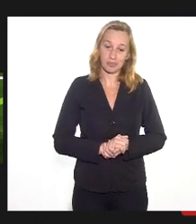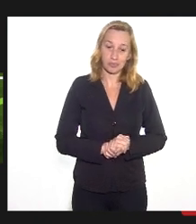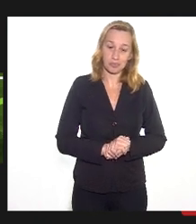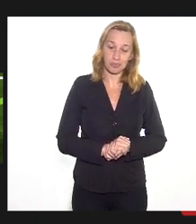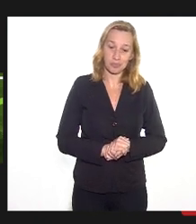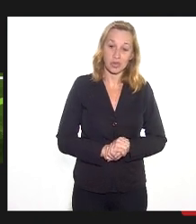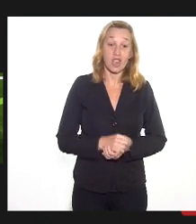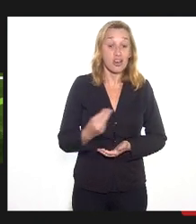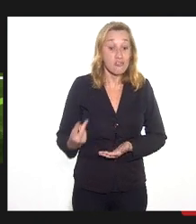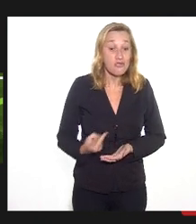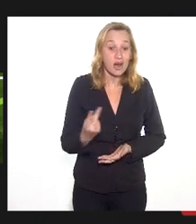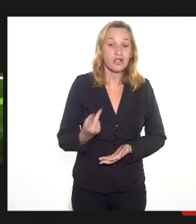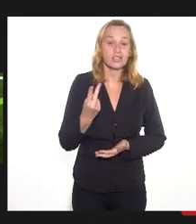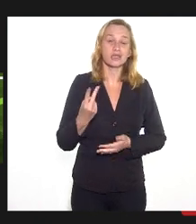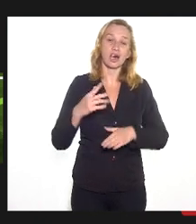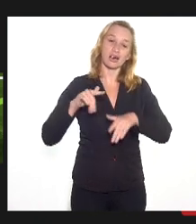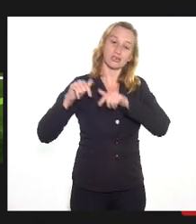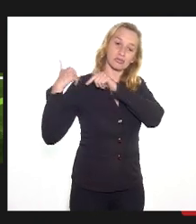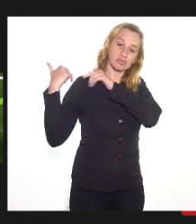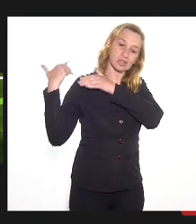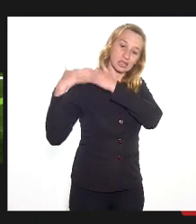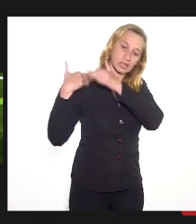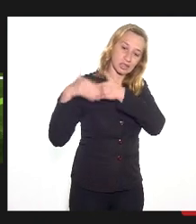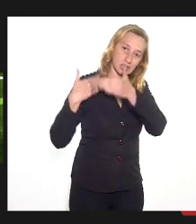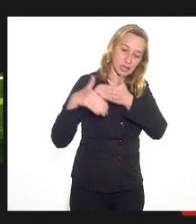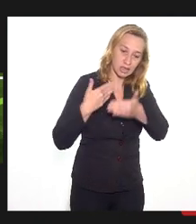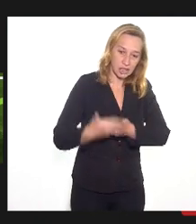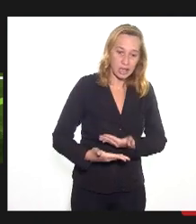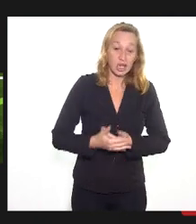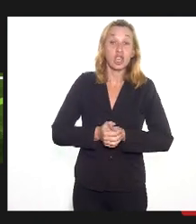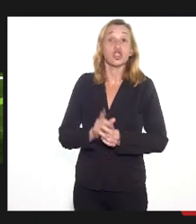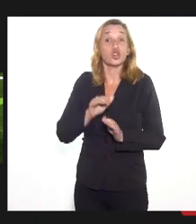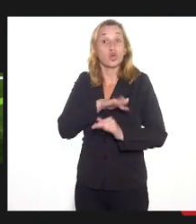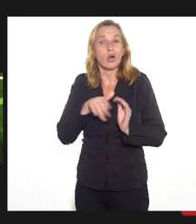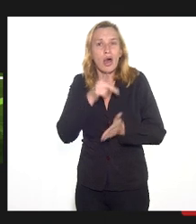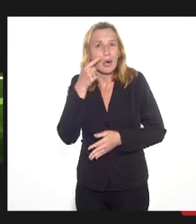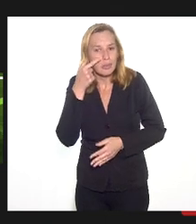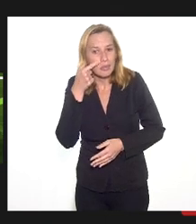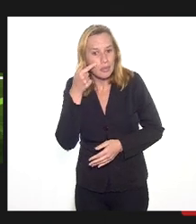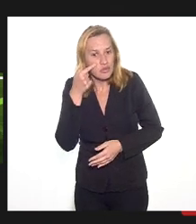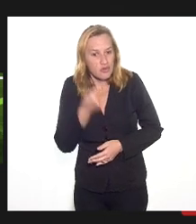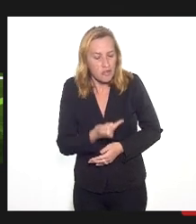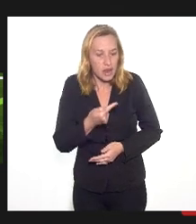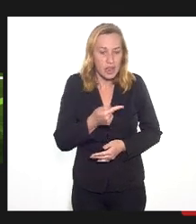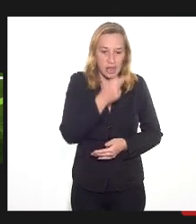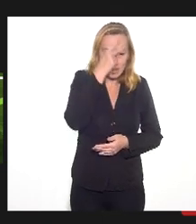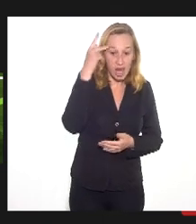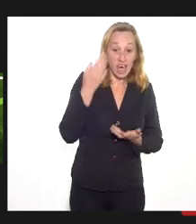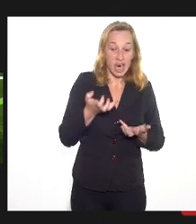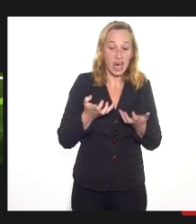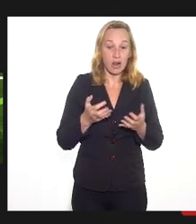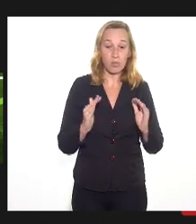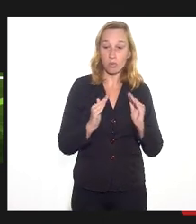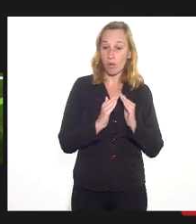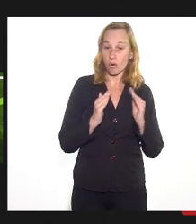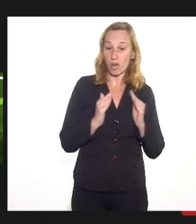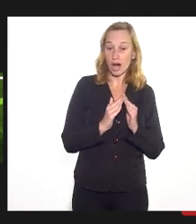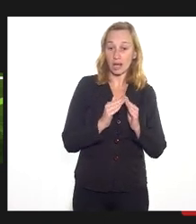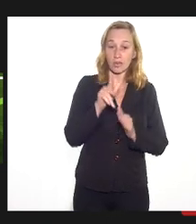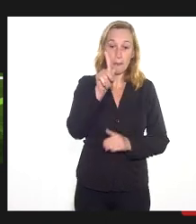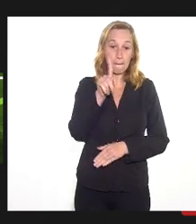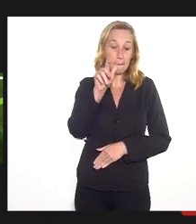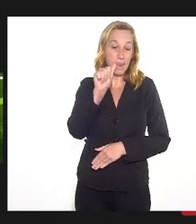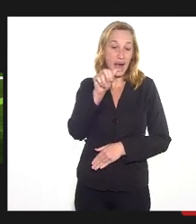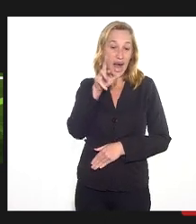que já vem lá da nossa ancestralidade. Aí todo mundo vem, fala assim: quero morar no paraíso. Vocês moram no